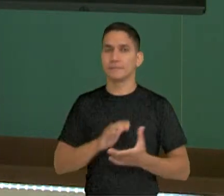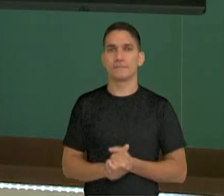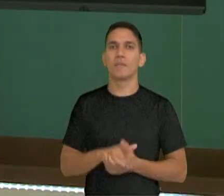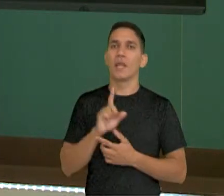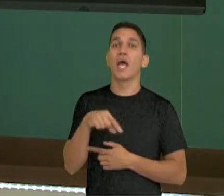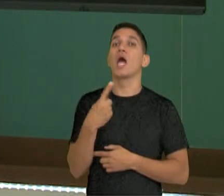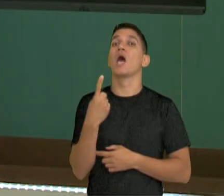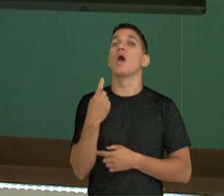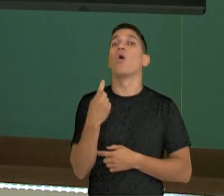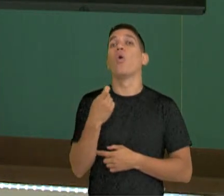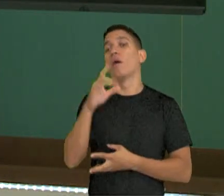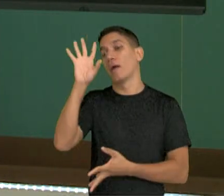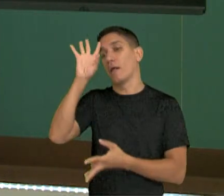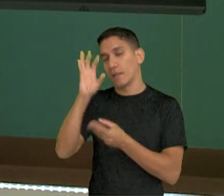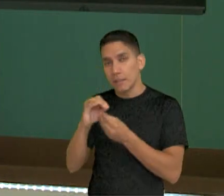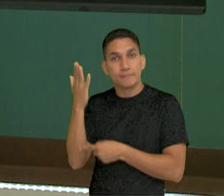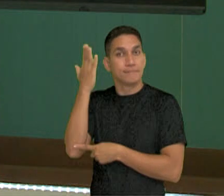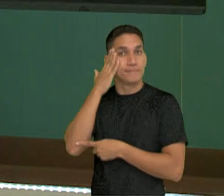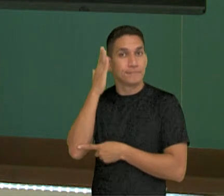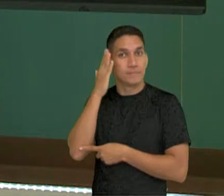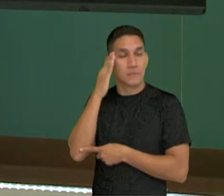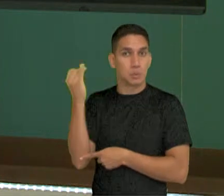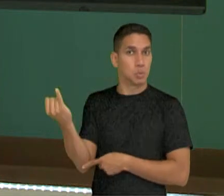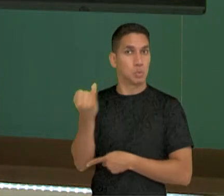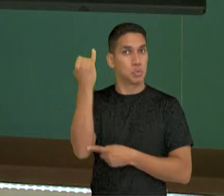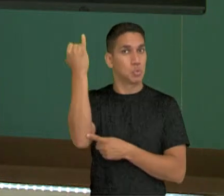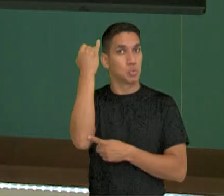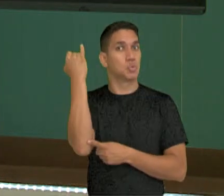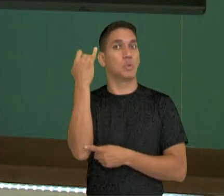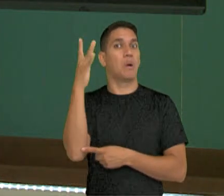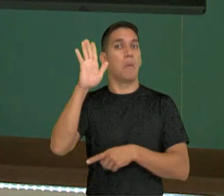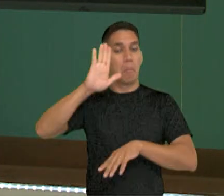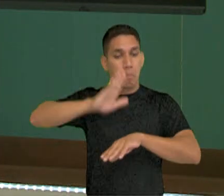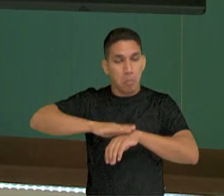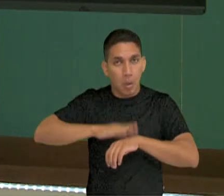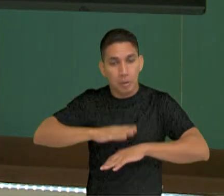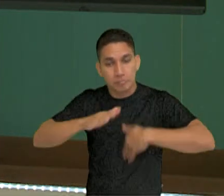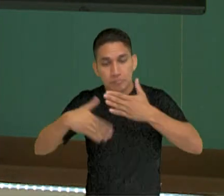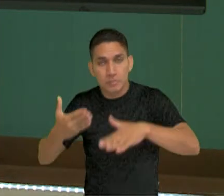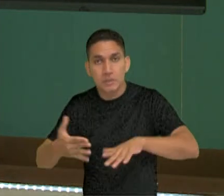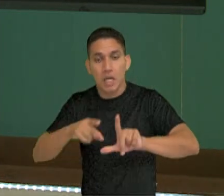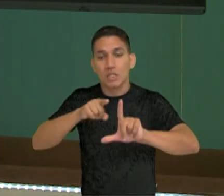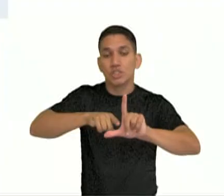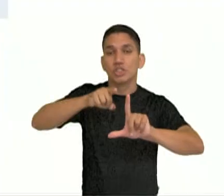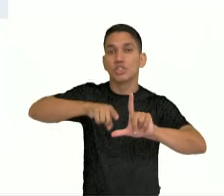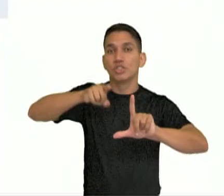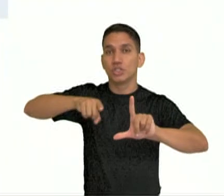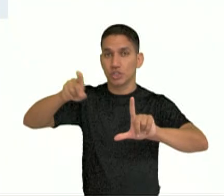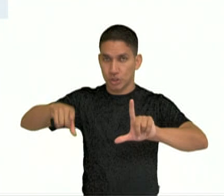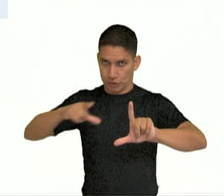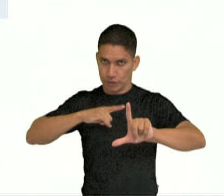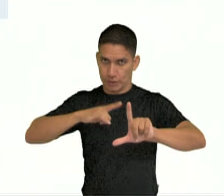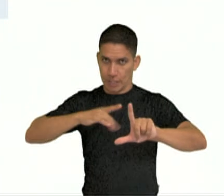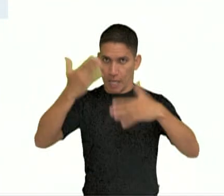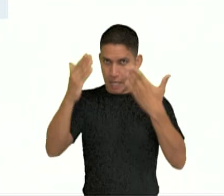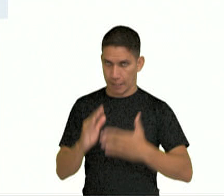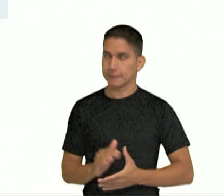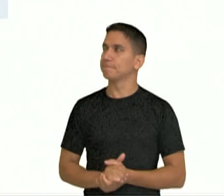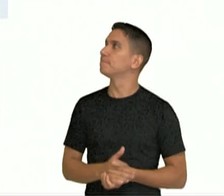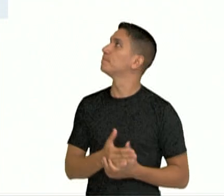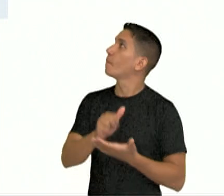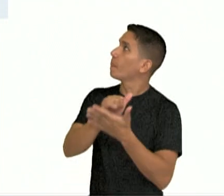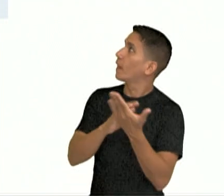uma interpretação muito importante dentro das análises estatísticas que a gente vai fazer. Então, vamos ver agora o exercício